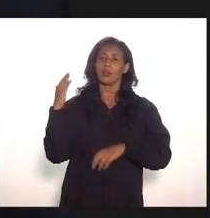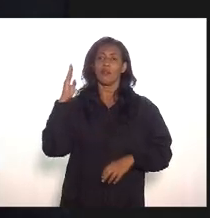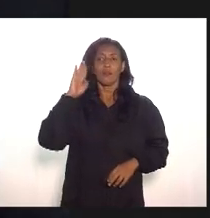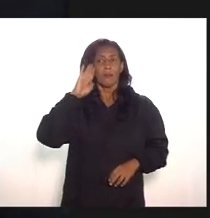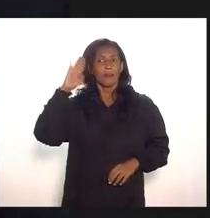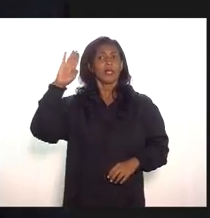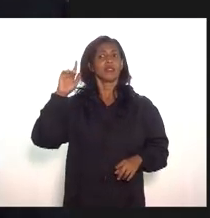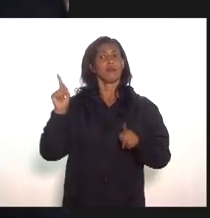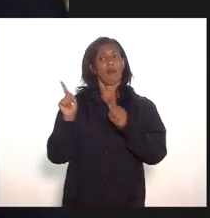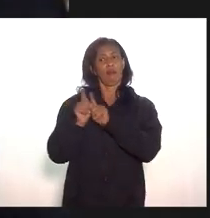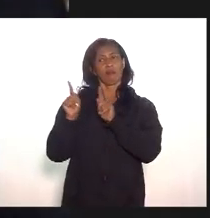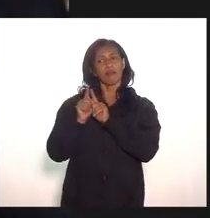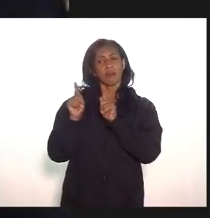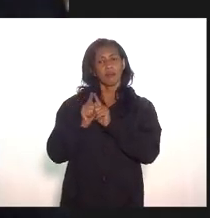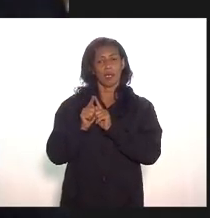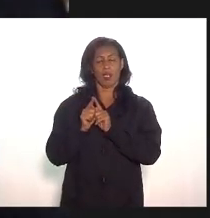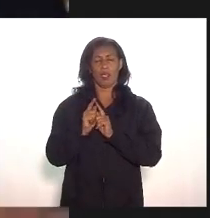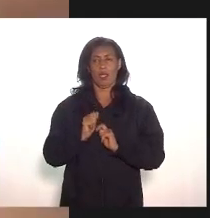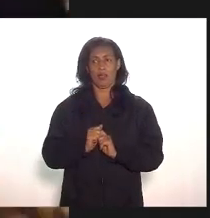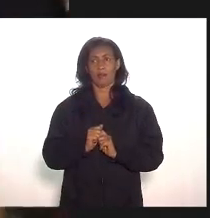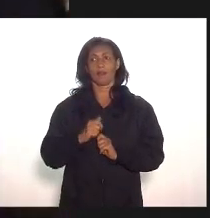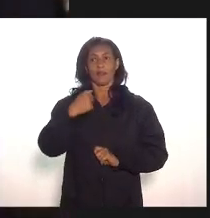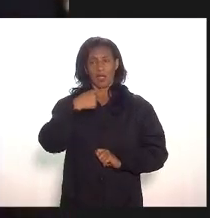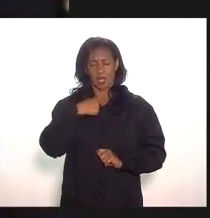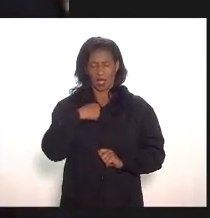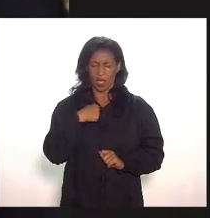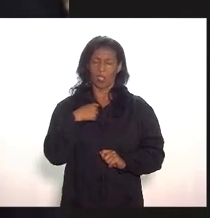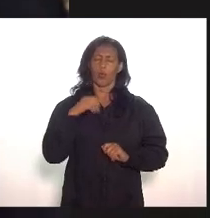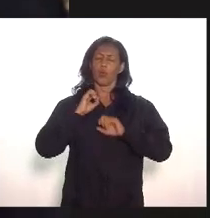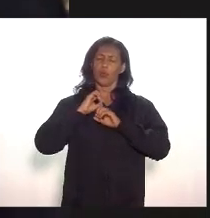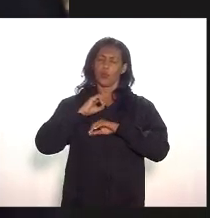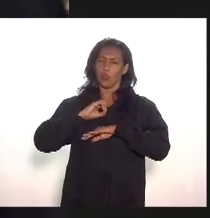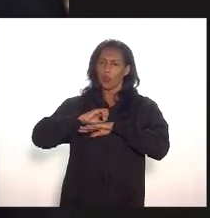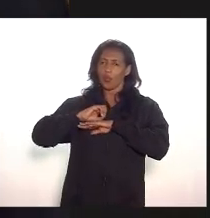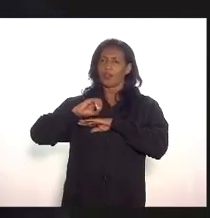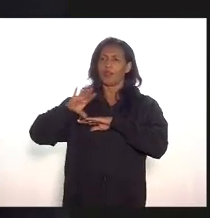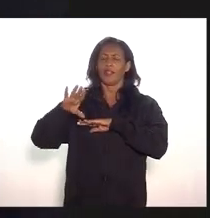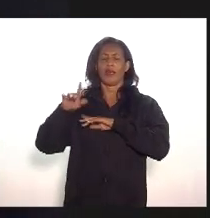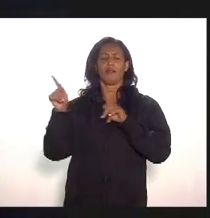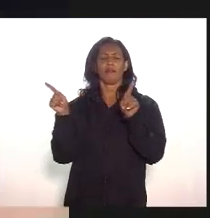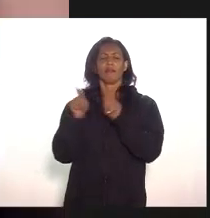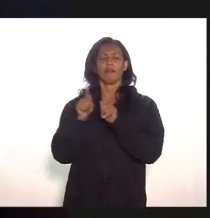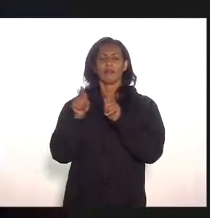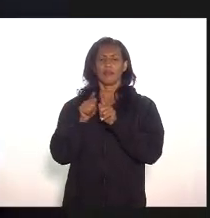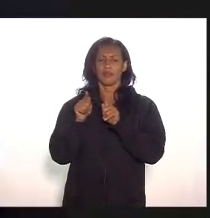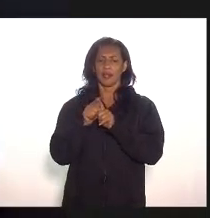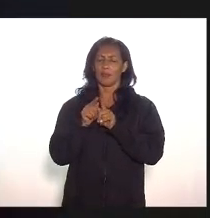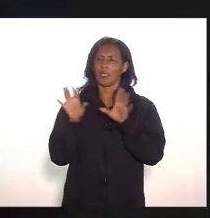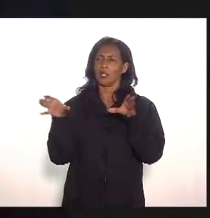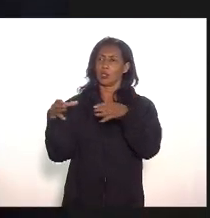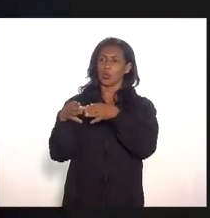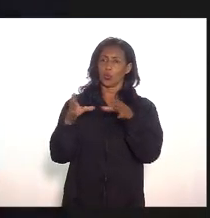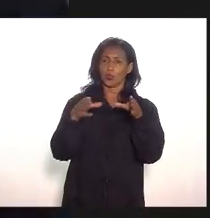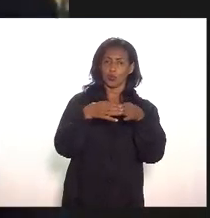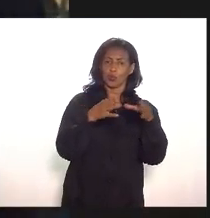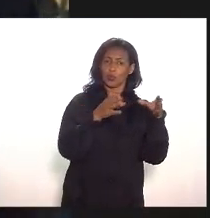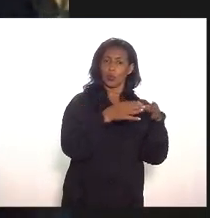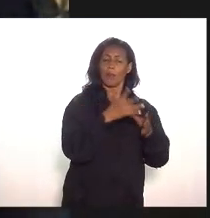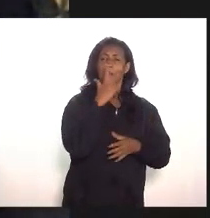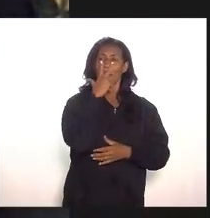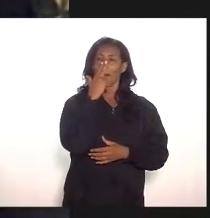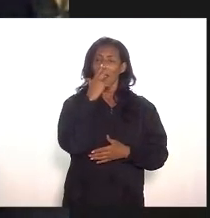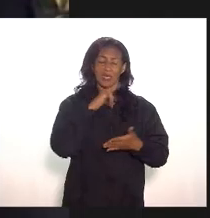para mim. Não é... Eu vou encaminhar todas as mas parece, todas as comissões, mas parece que